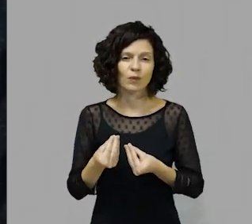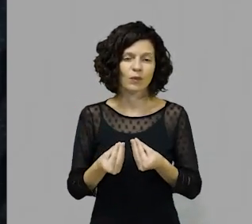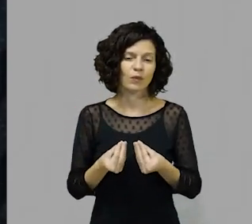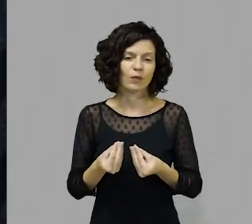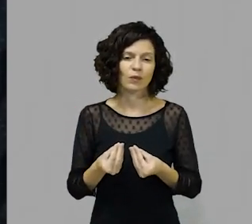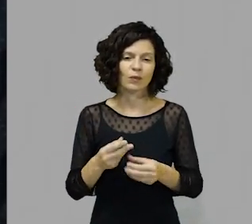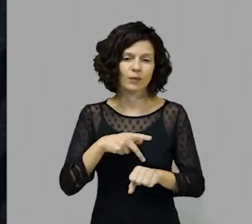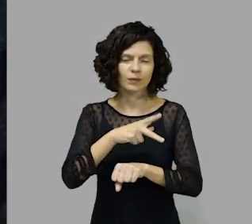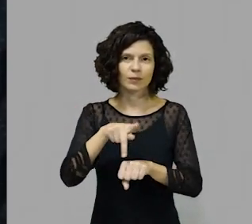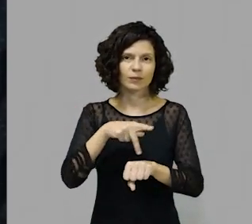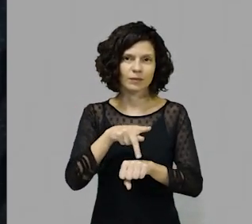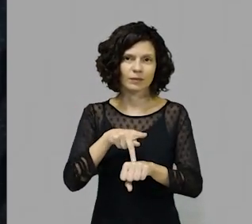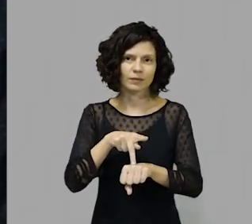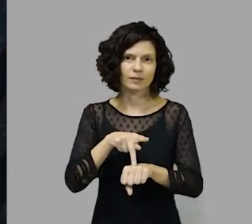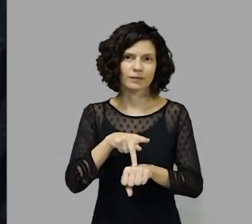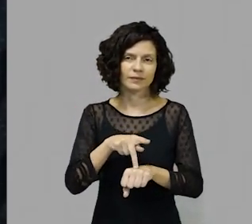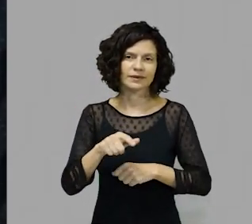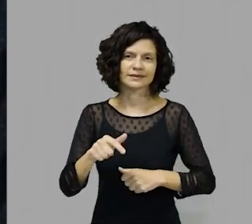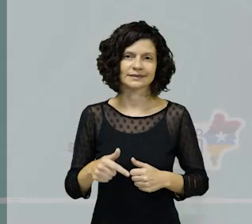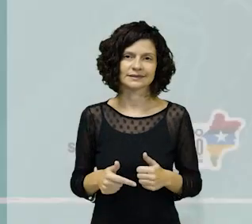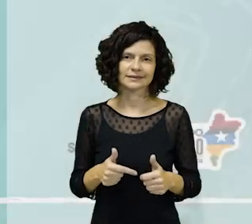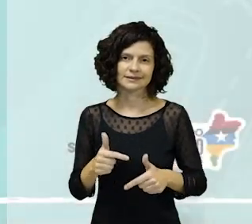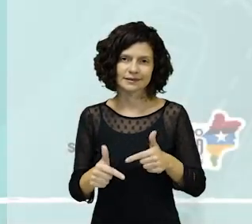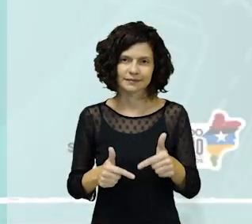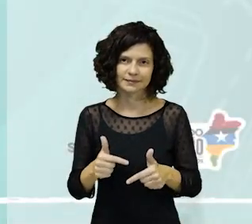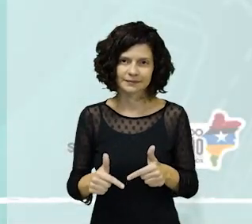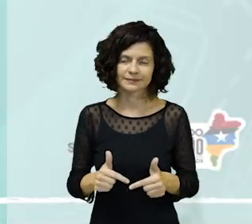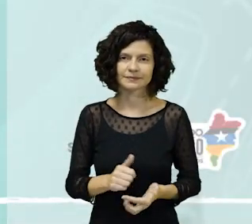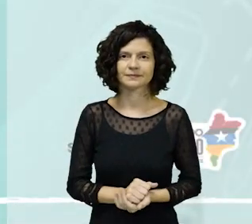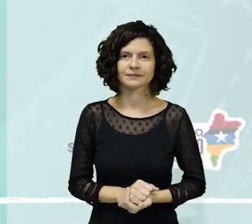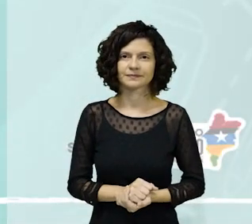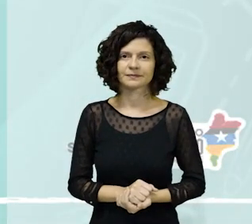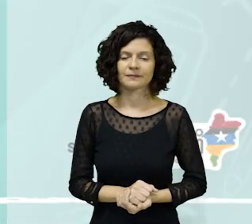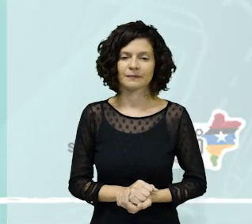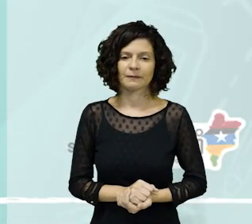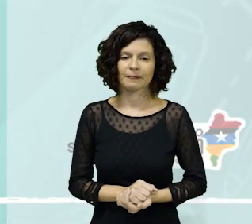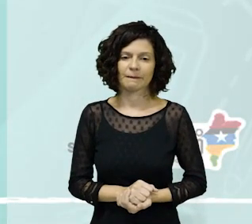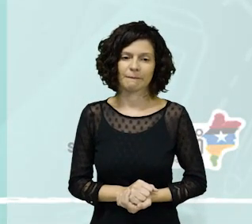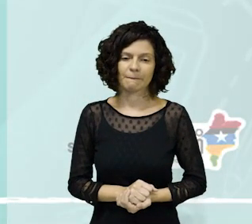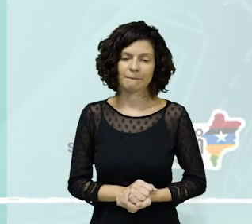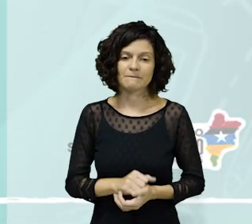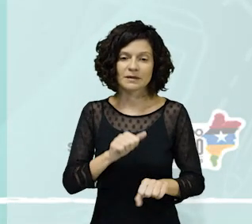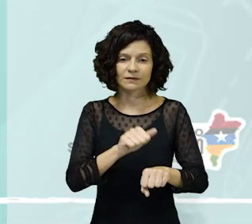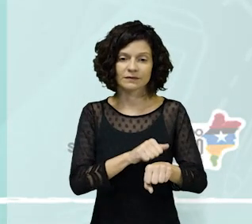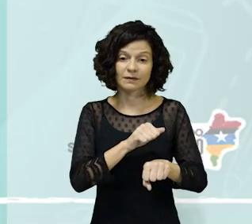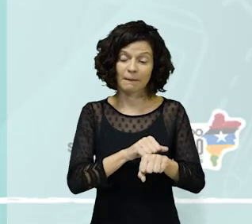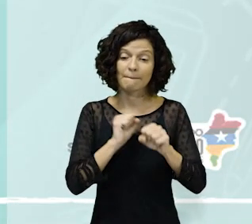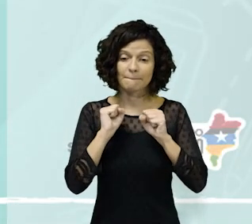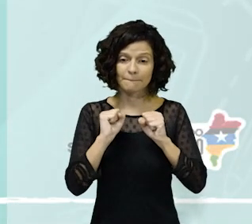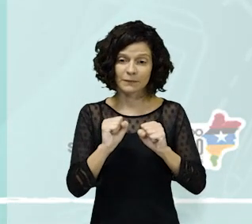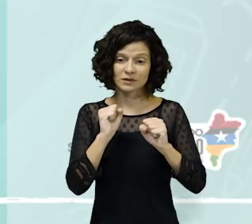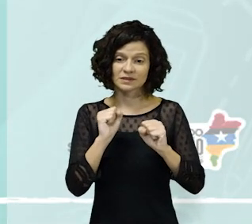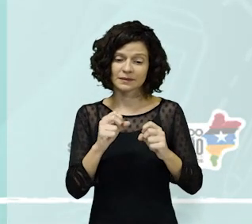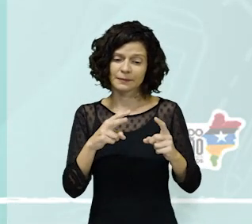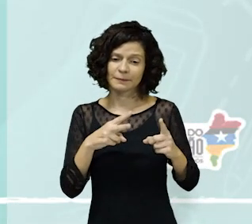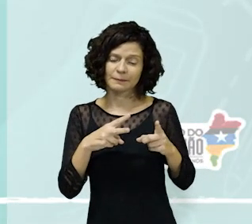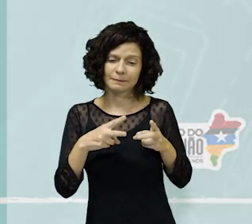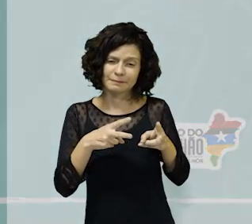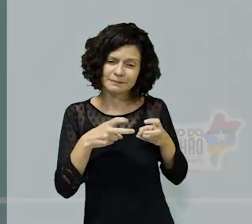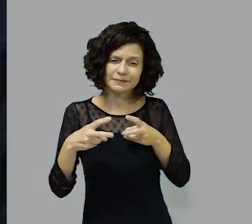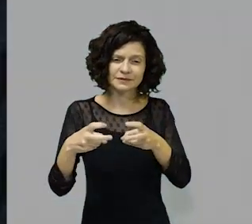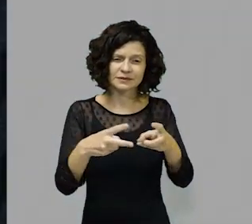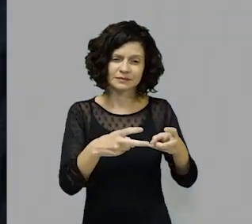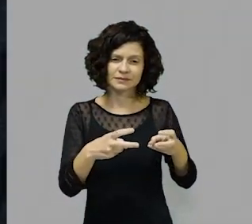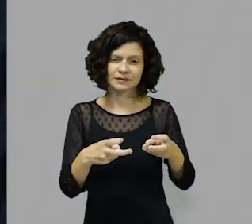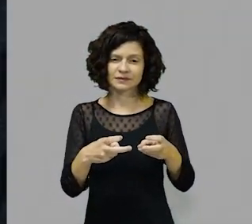mazelas como a pobreza e a desigualdade social. A pobreza pode ser vista como a restrição de possibilidades para haver uma mobilidade